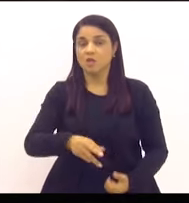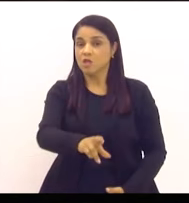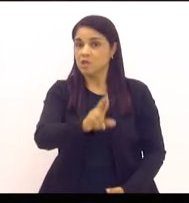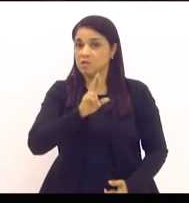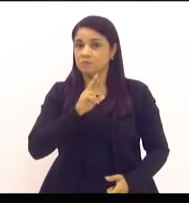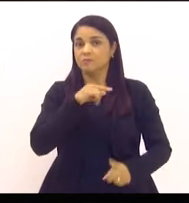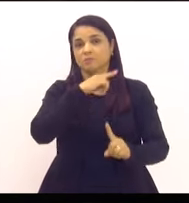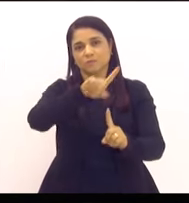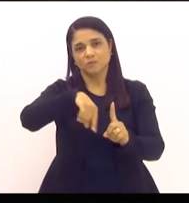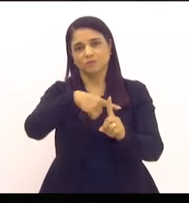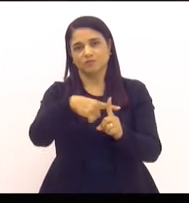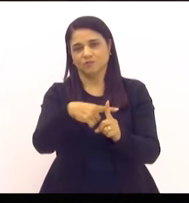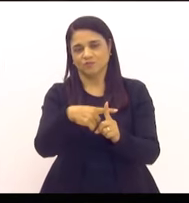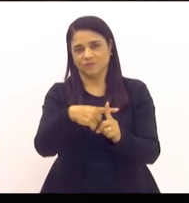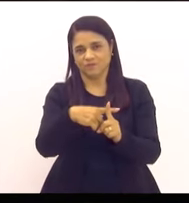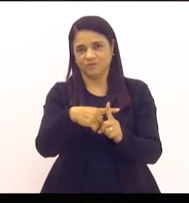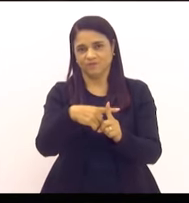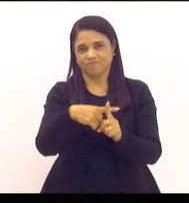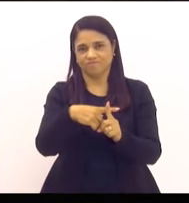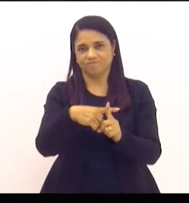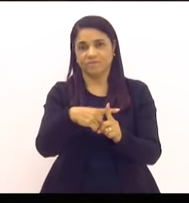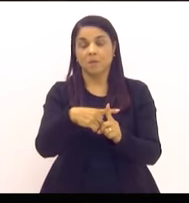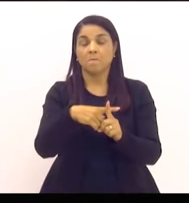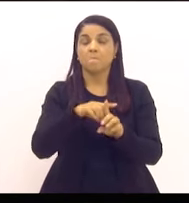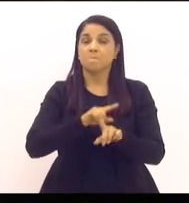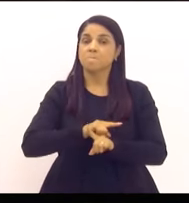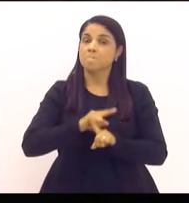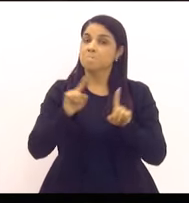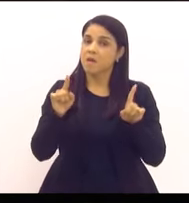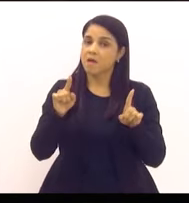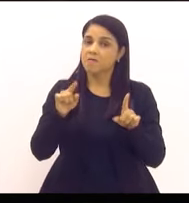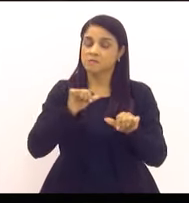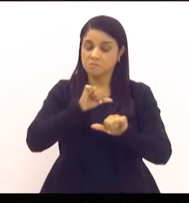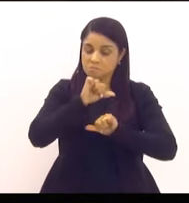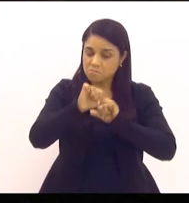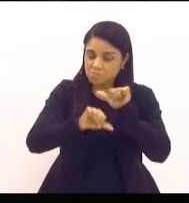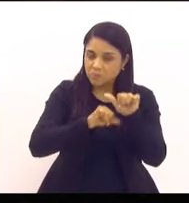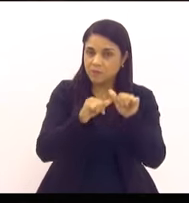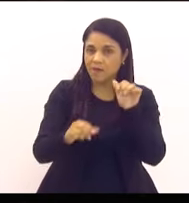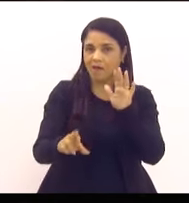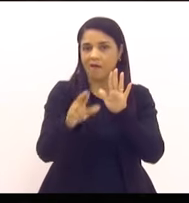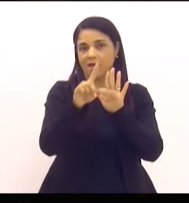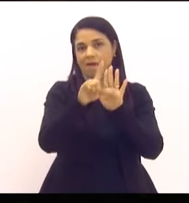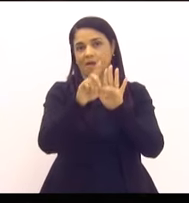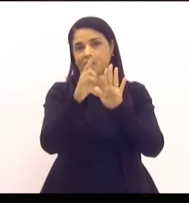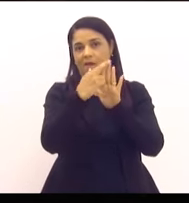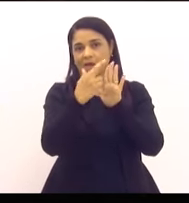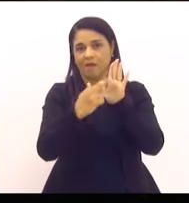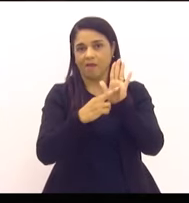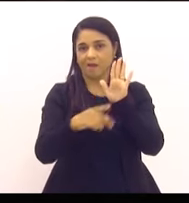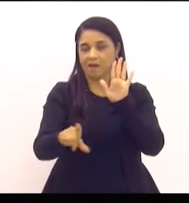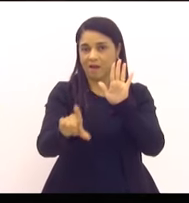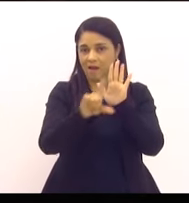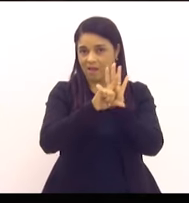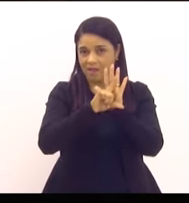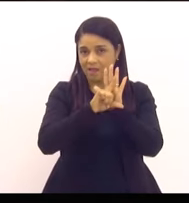resultado. Mas, evidentemente, mudar a regra do jogo da noite para o dia, eu